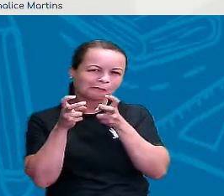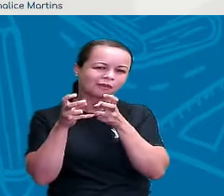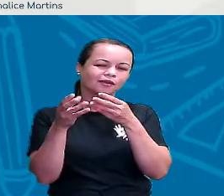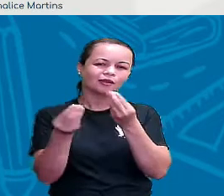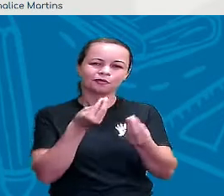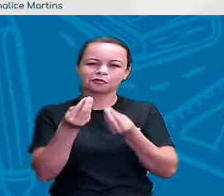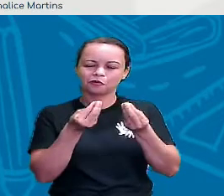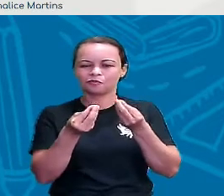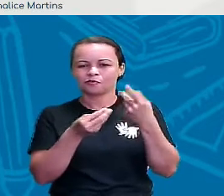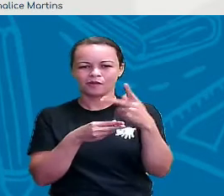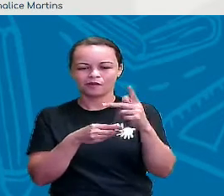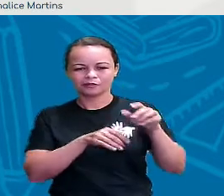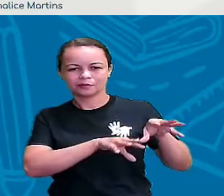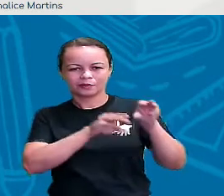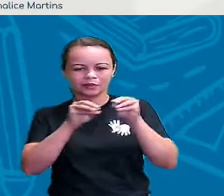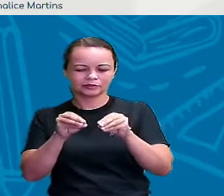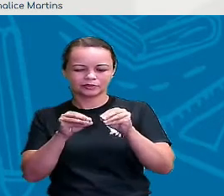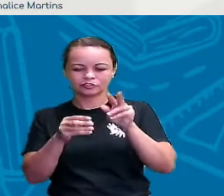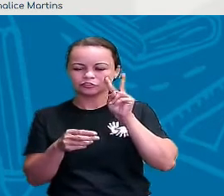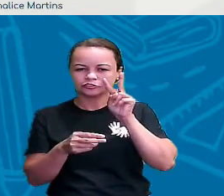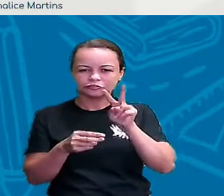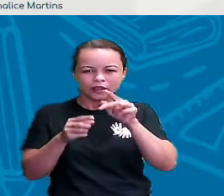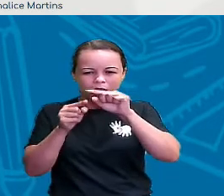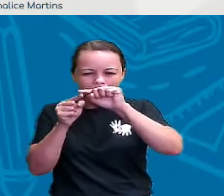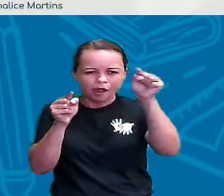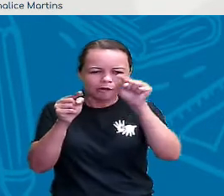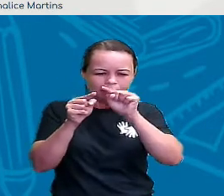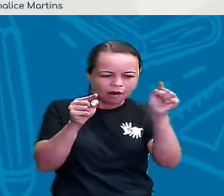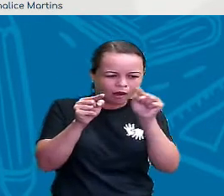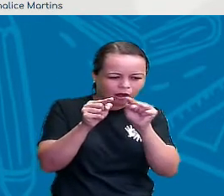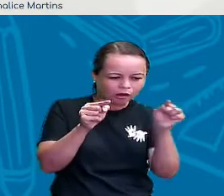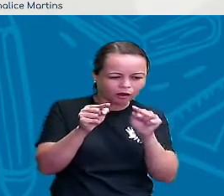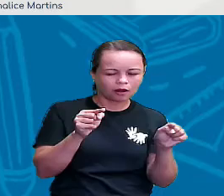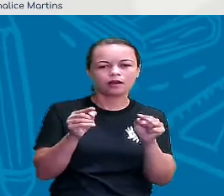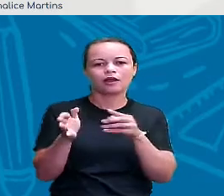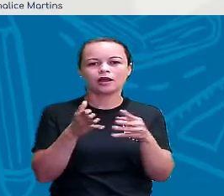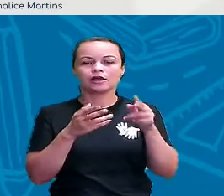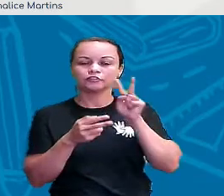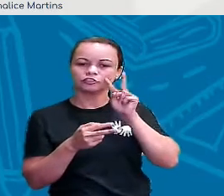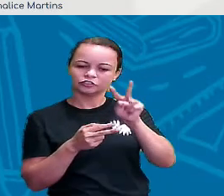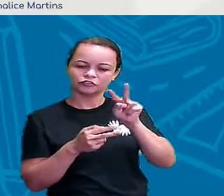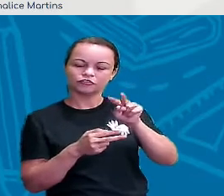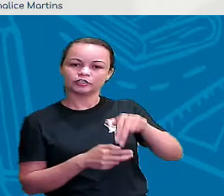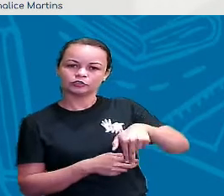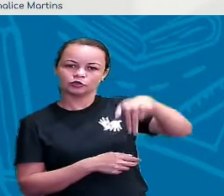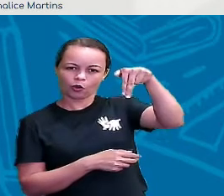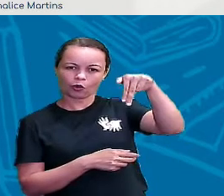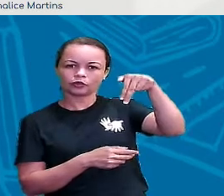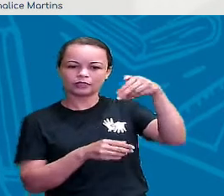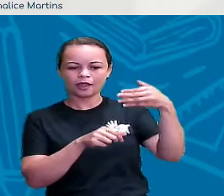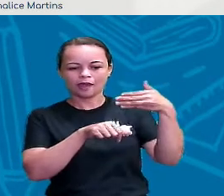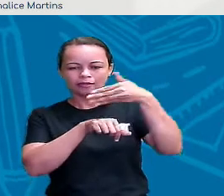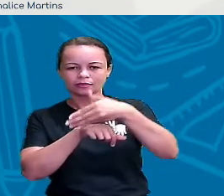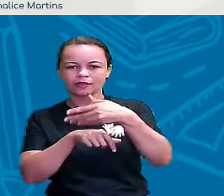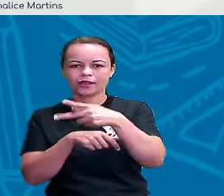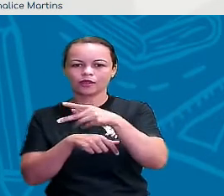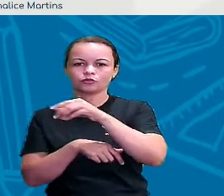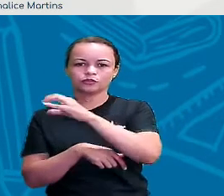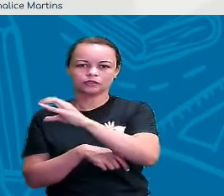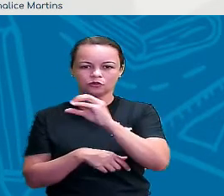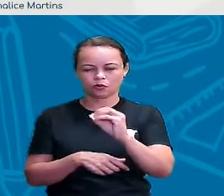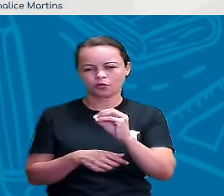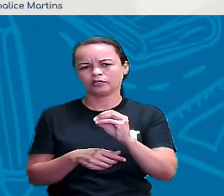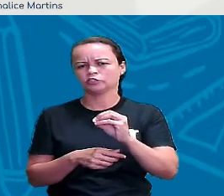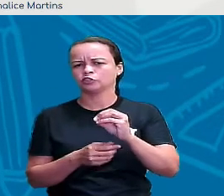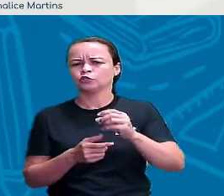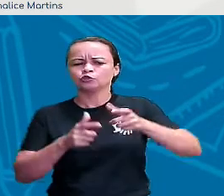migração voltada, a gente vê a direção das setas justamente para a região Norte e para a região Centro-Oeste, né, de lugares do